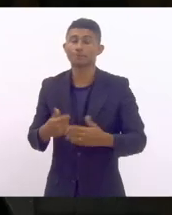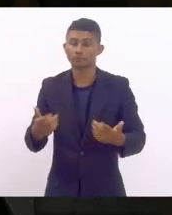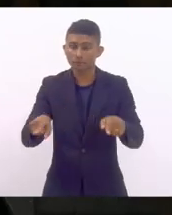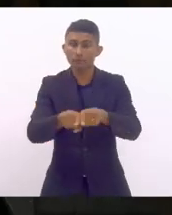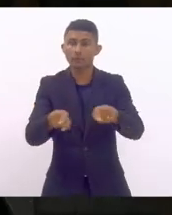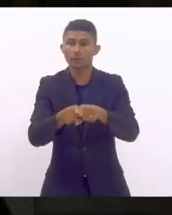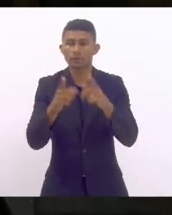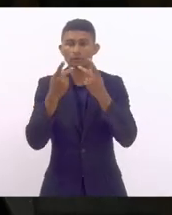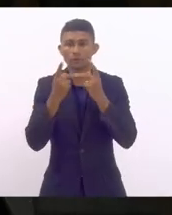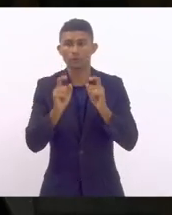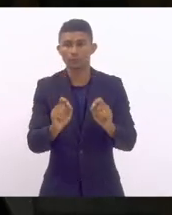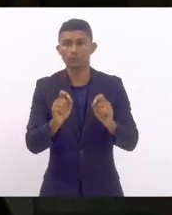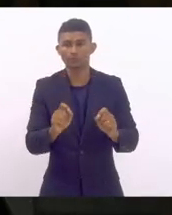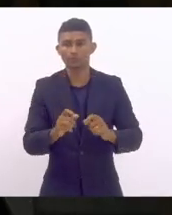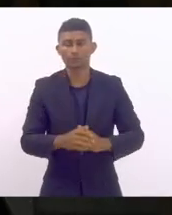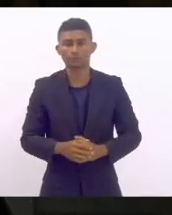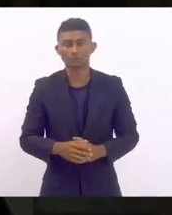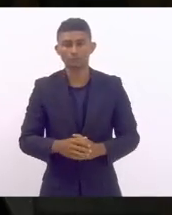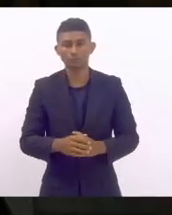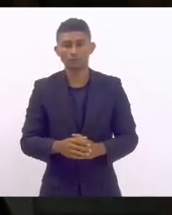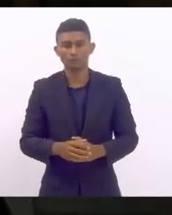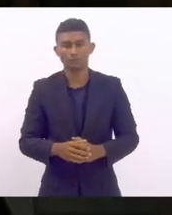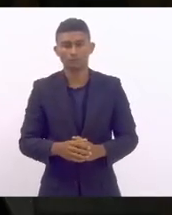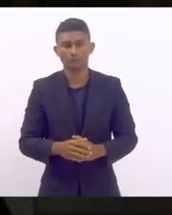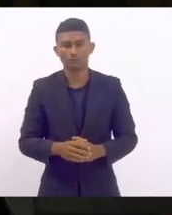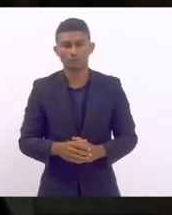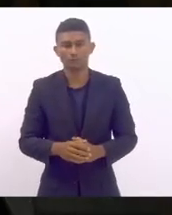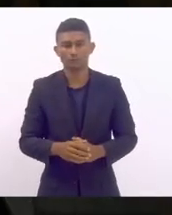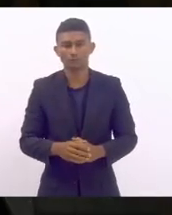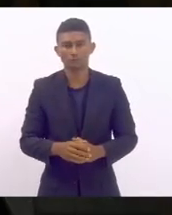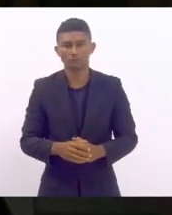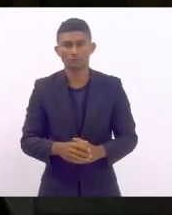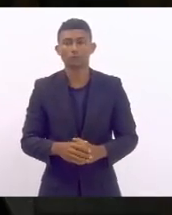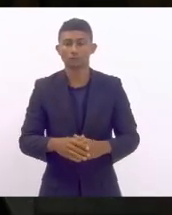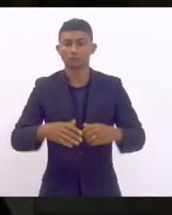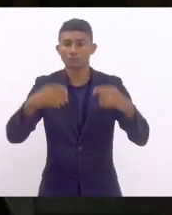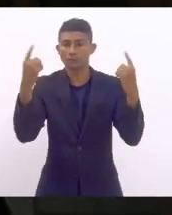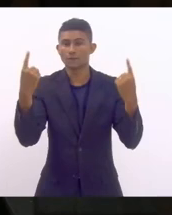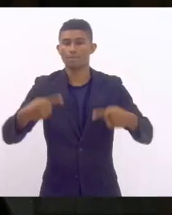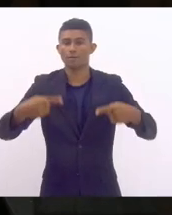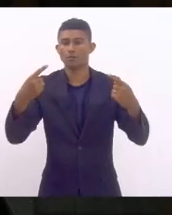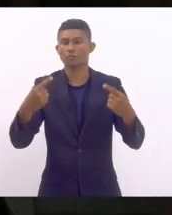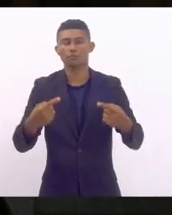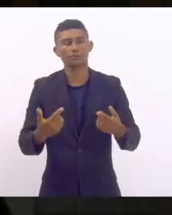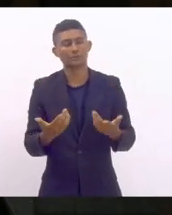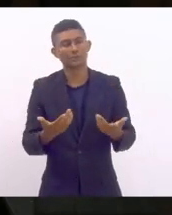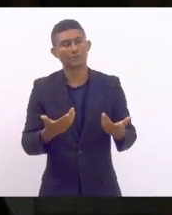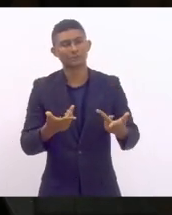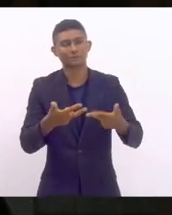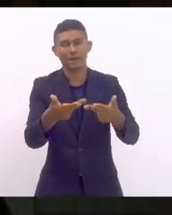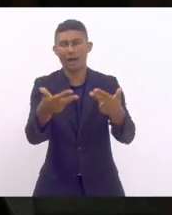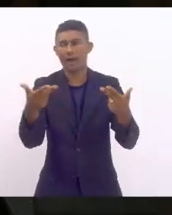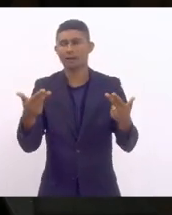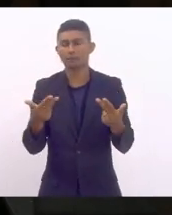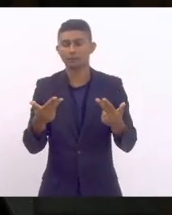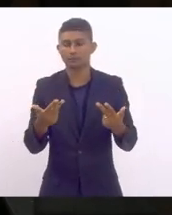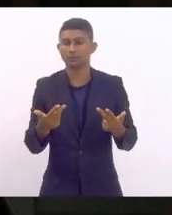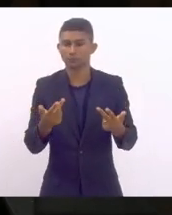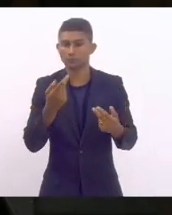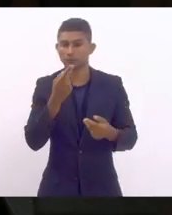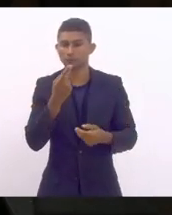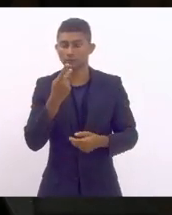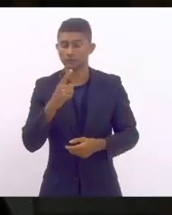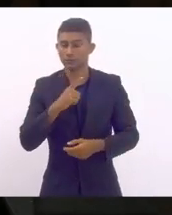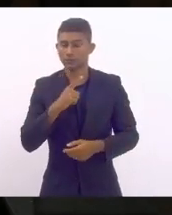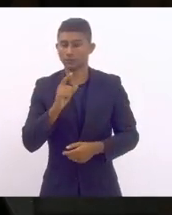que já vou concluir os Paulo dizer também que entre os grandes desafios estão postos diante de Nós Diante de nós e salto